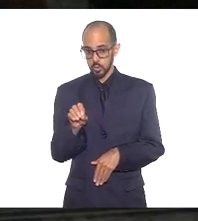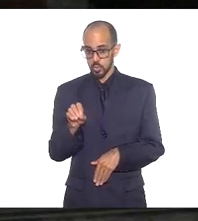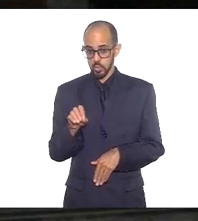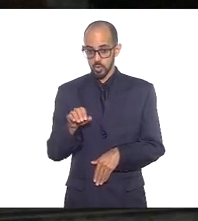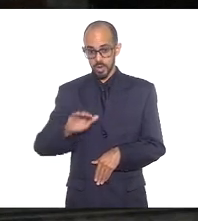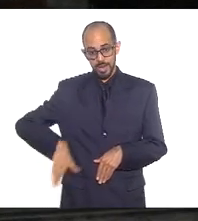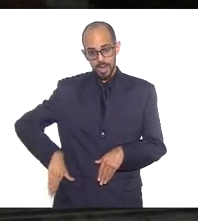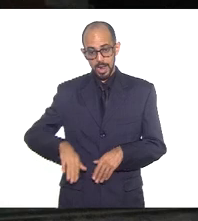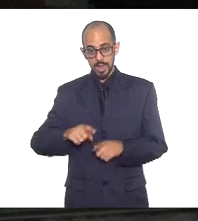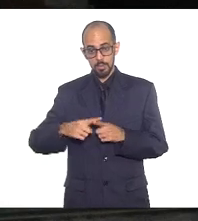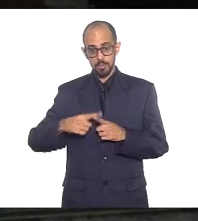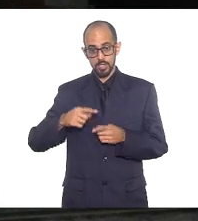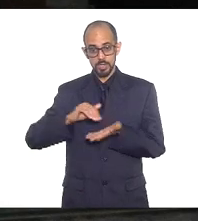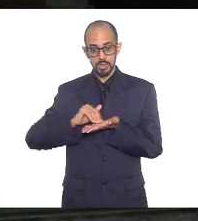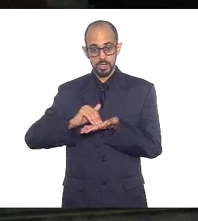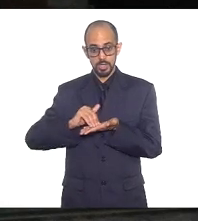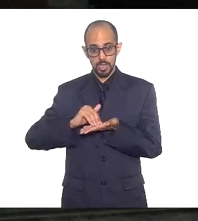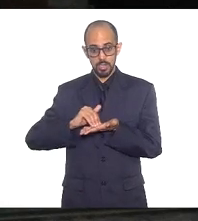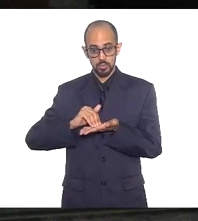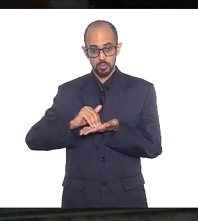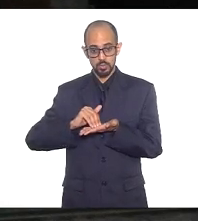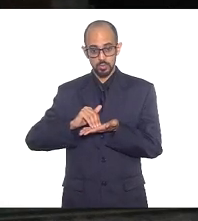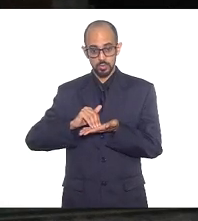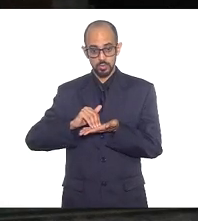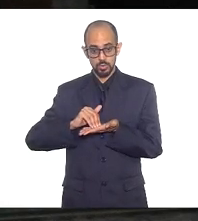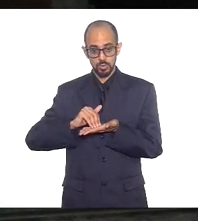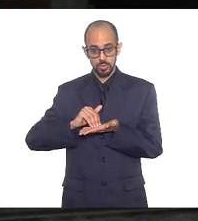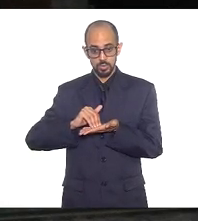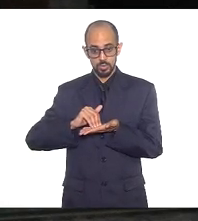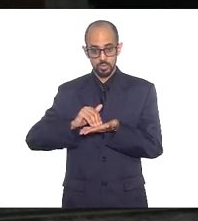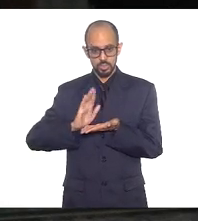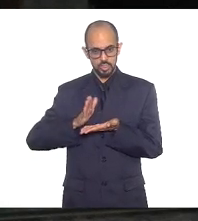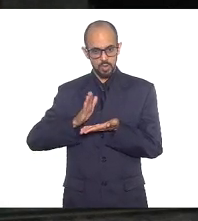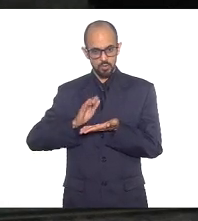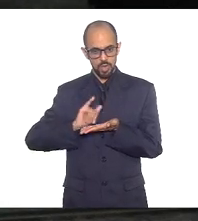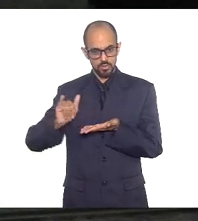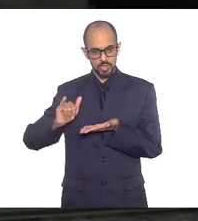é secretário. Já foi nomeado?